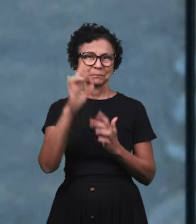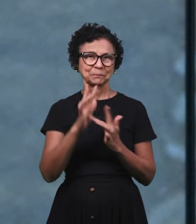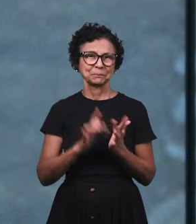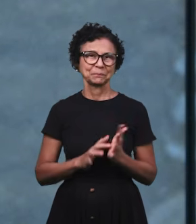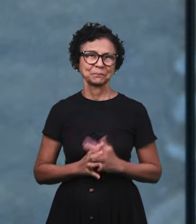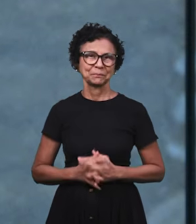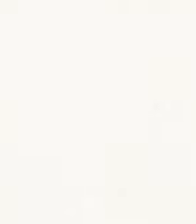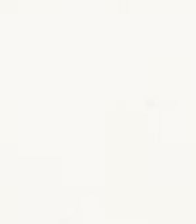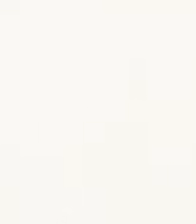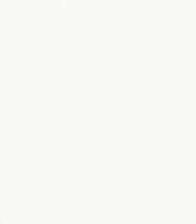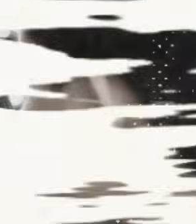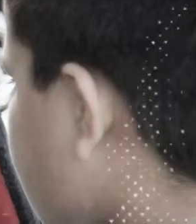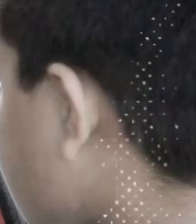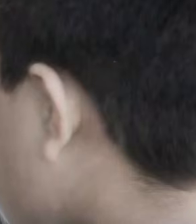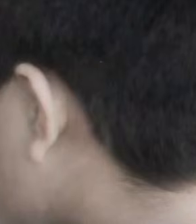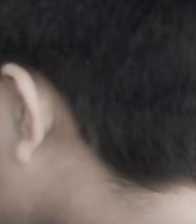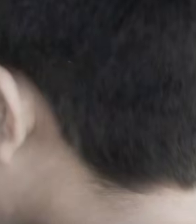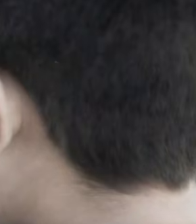do Senhor.